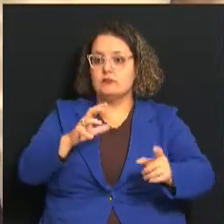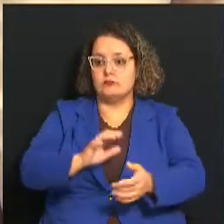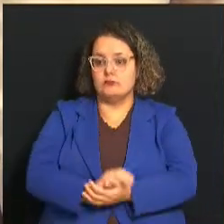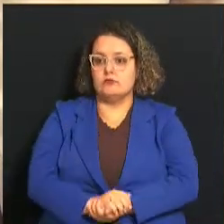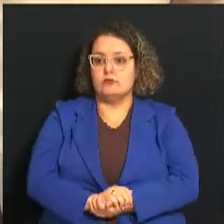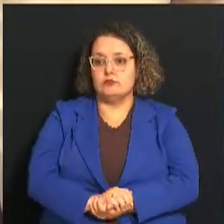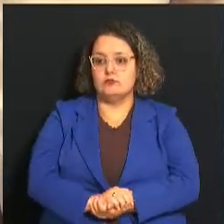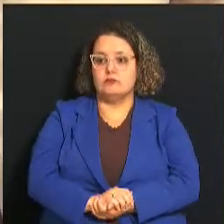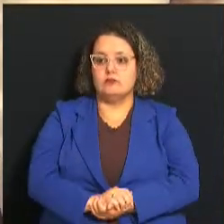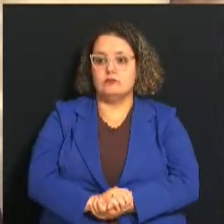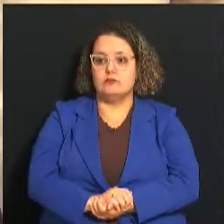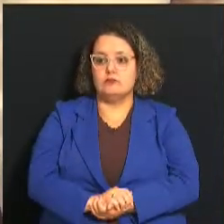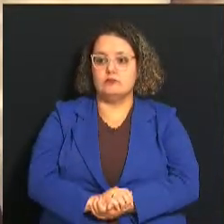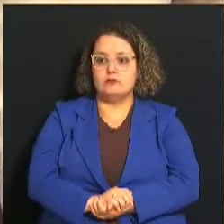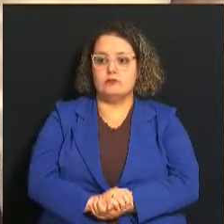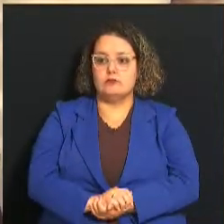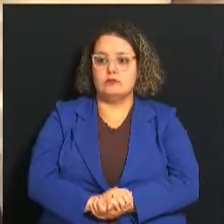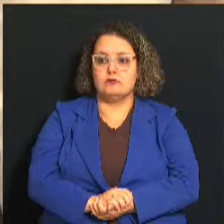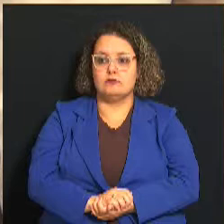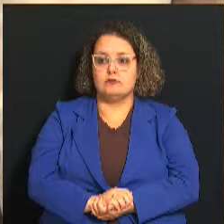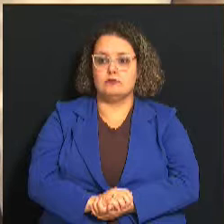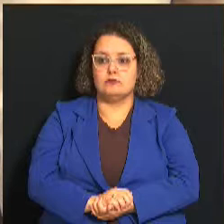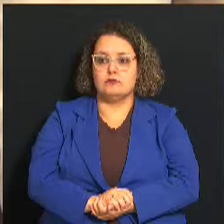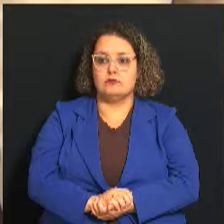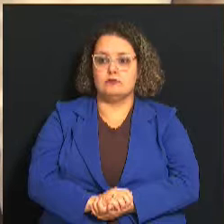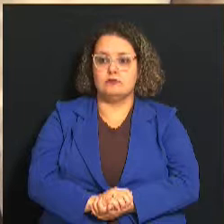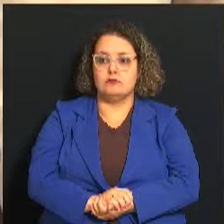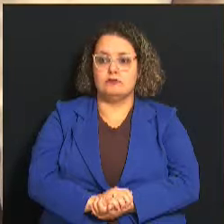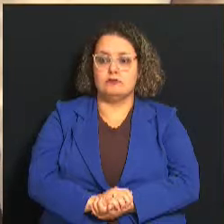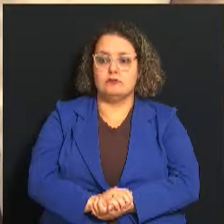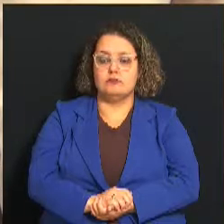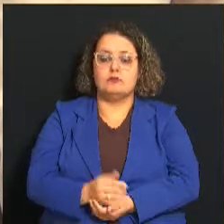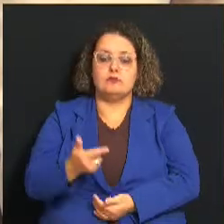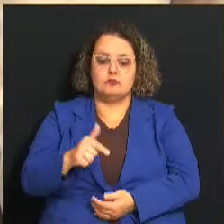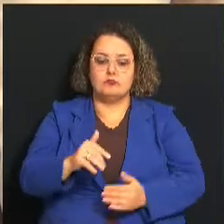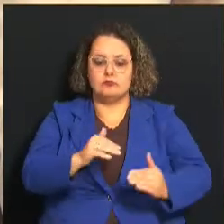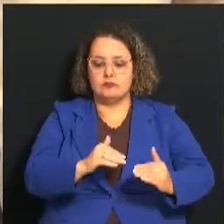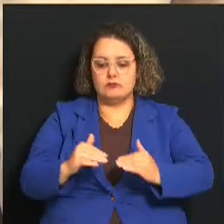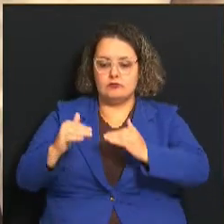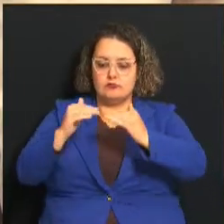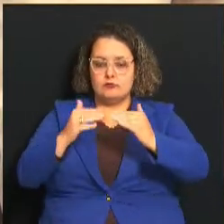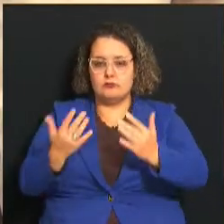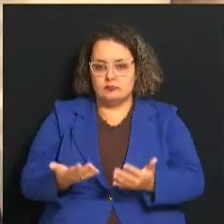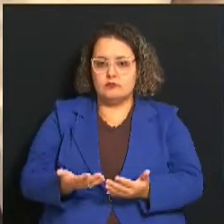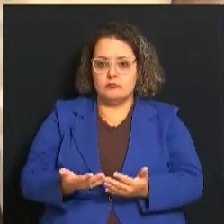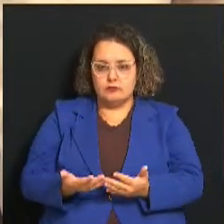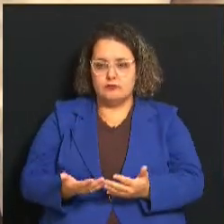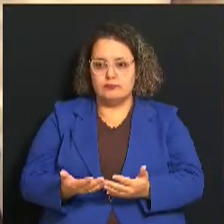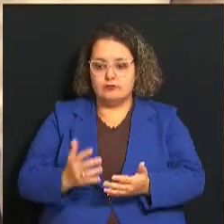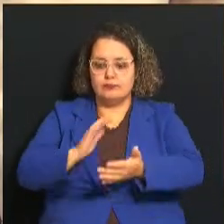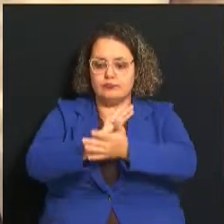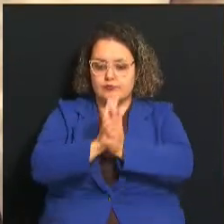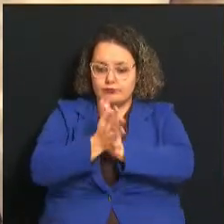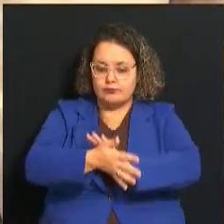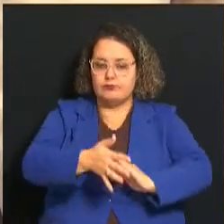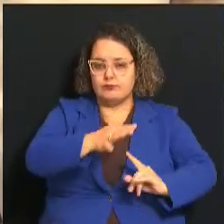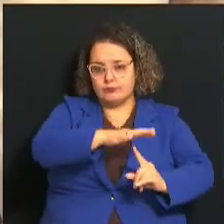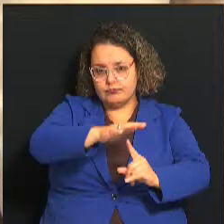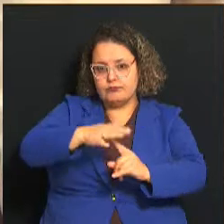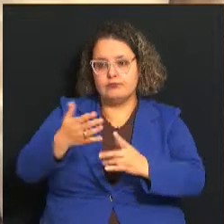segmento que está hoje, né, se a gente continuar no nível de degradação que está hoje na questão ambiental.